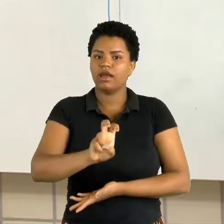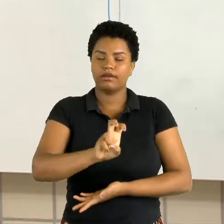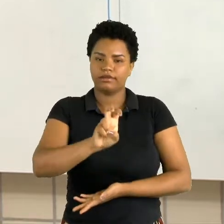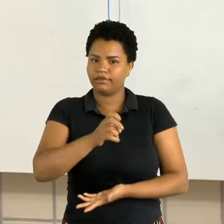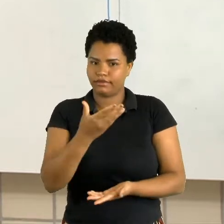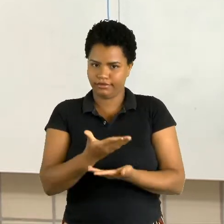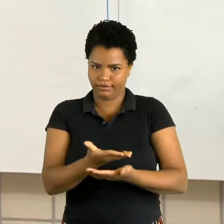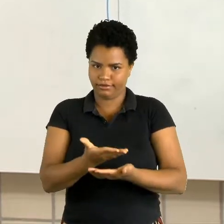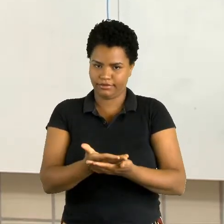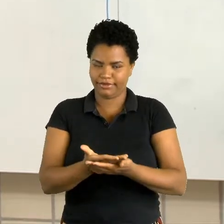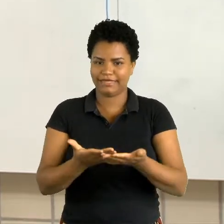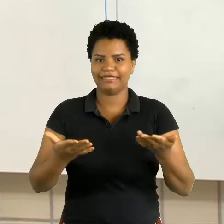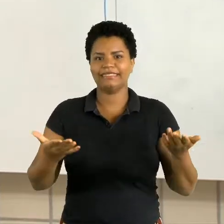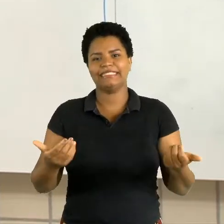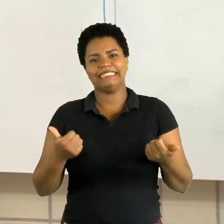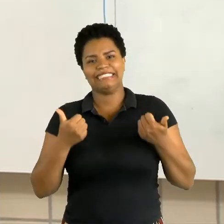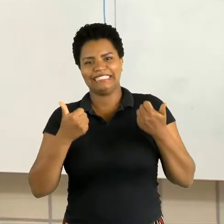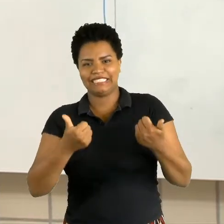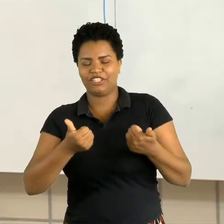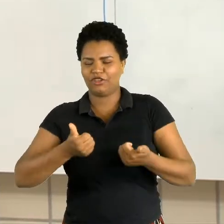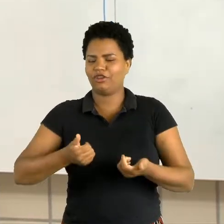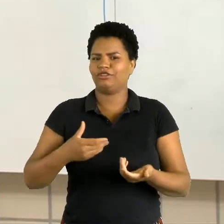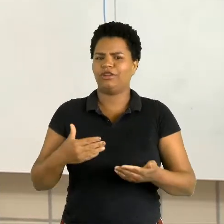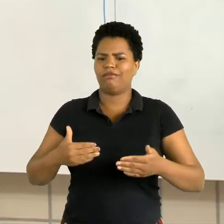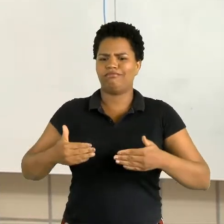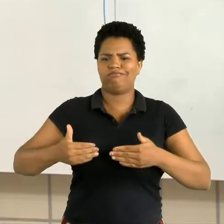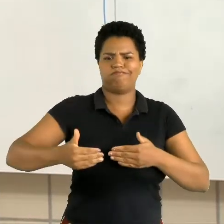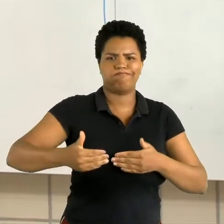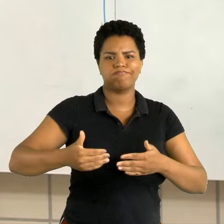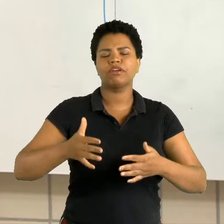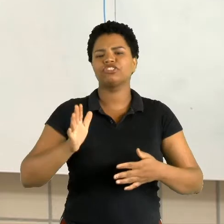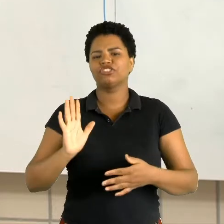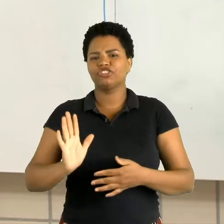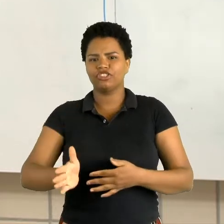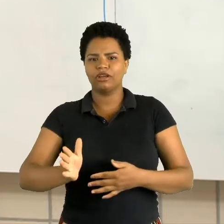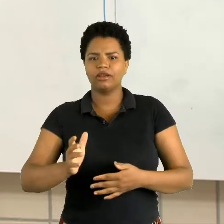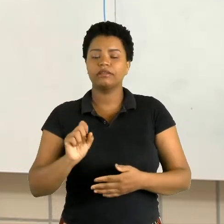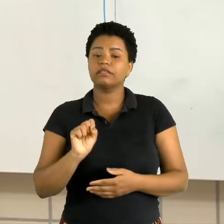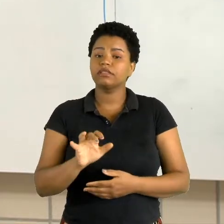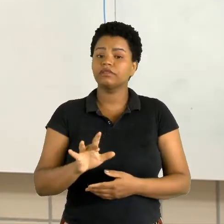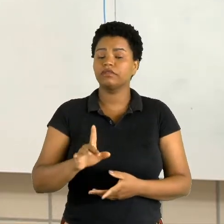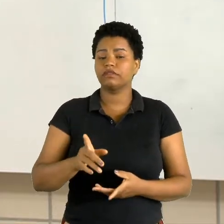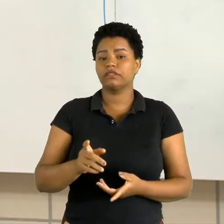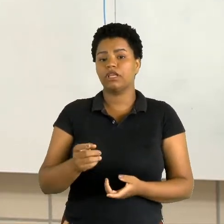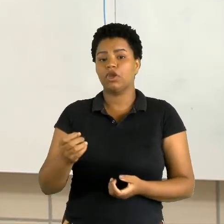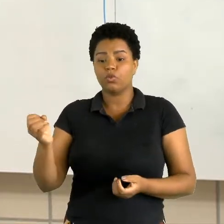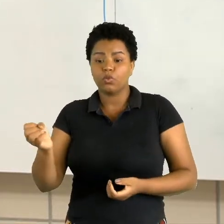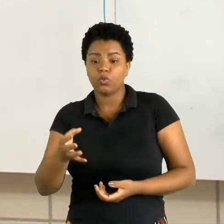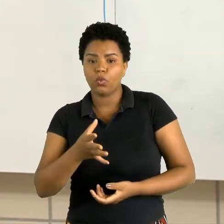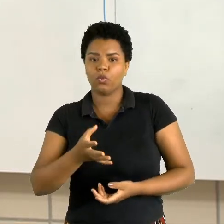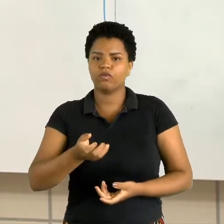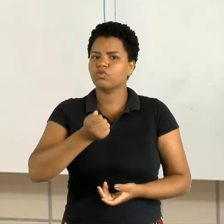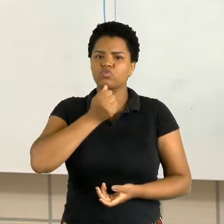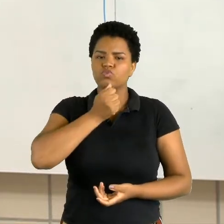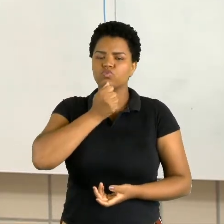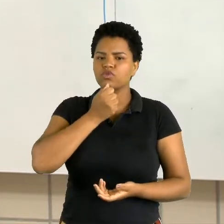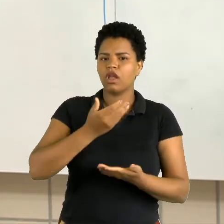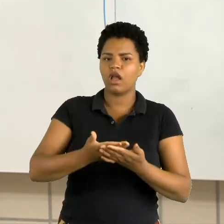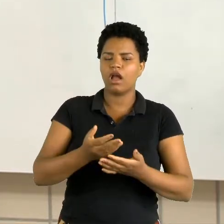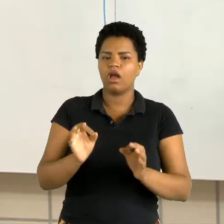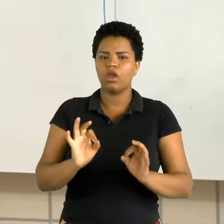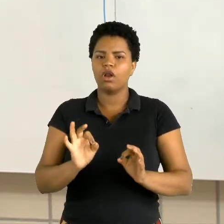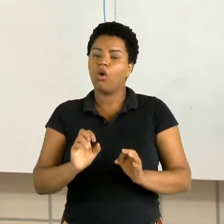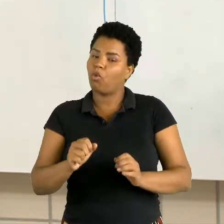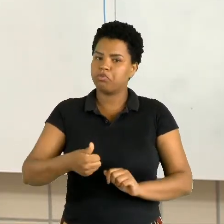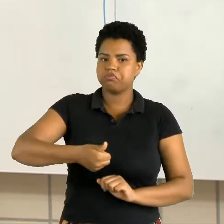estamos aí bem adiantados. Se porventura você seja um aluno ainda meio que novato, assistiu uma aula, 2 aulas, é